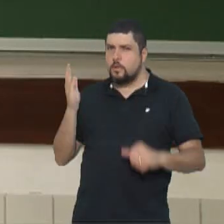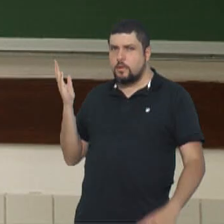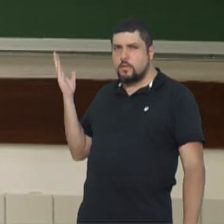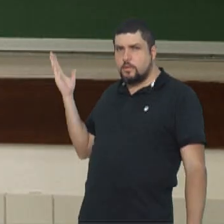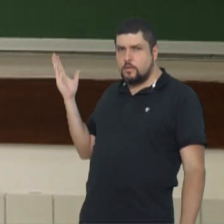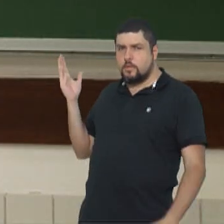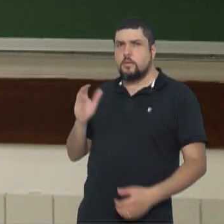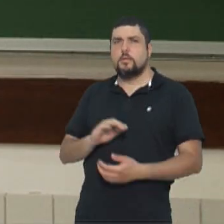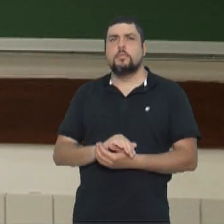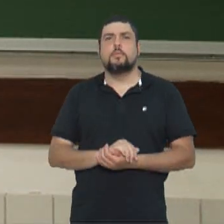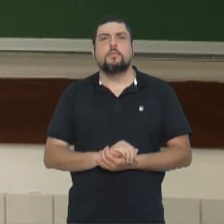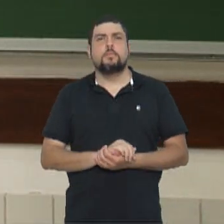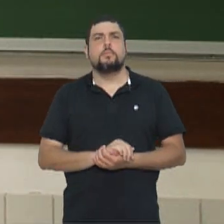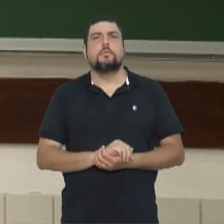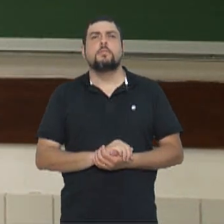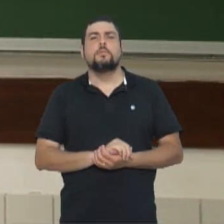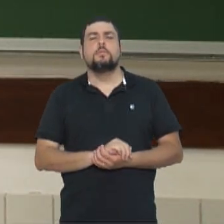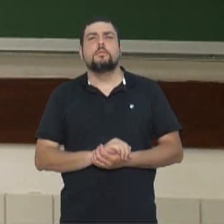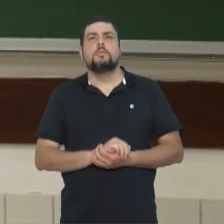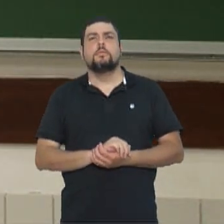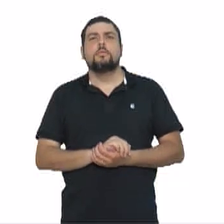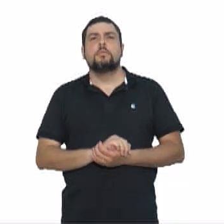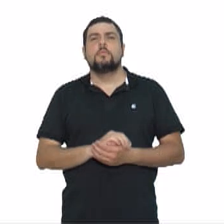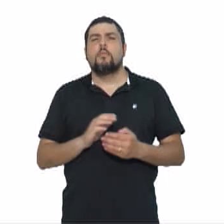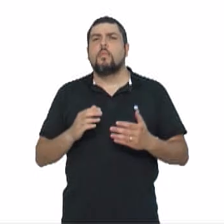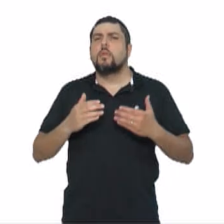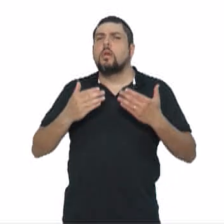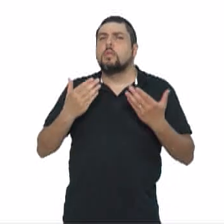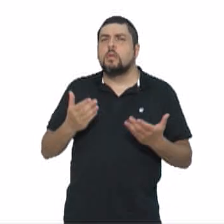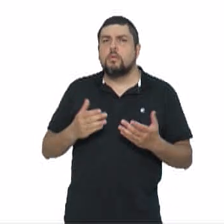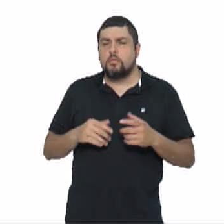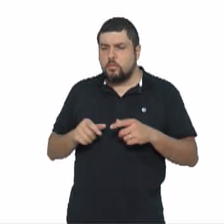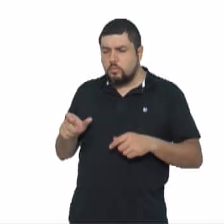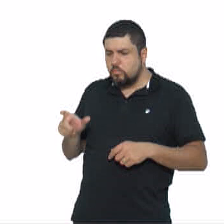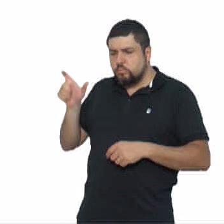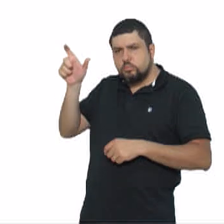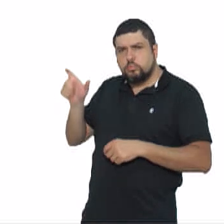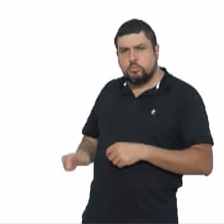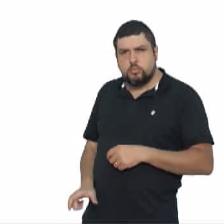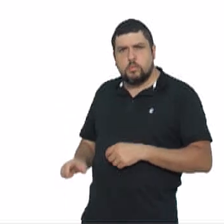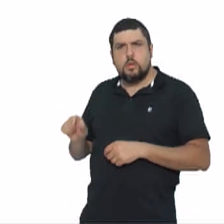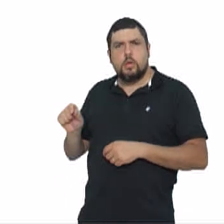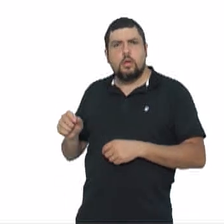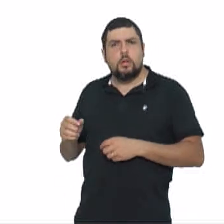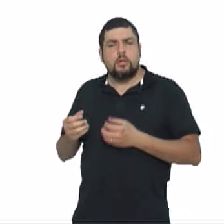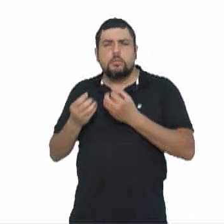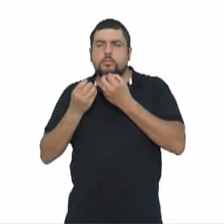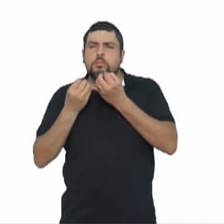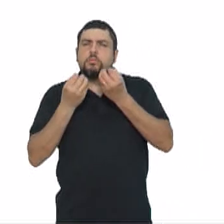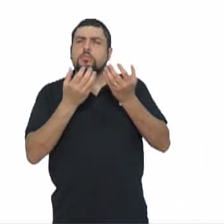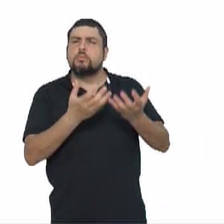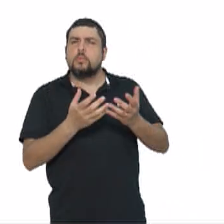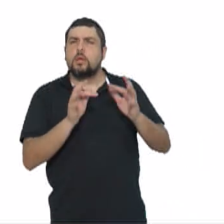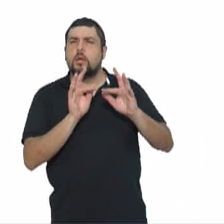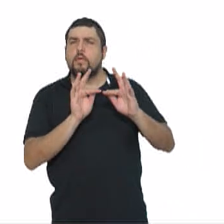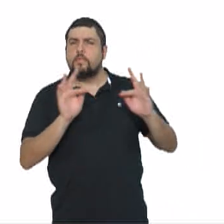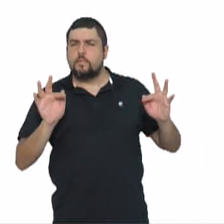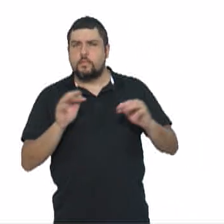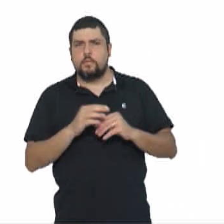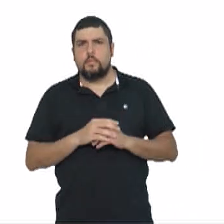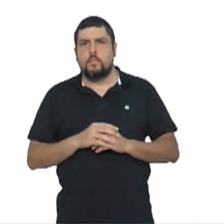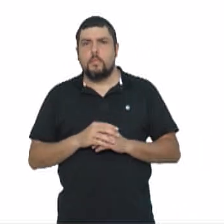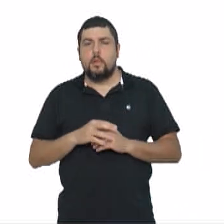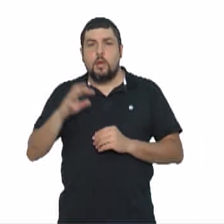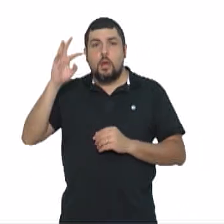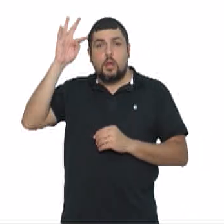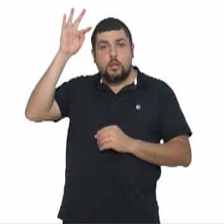bem bacana. O que, que a gente tem? O que, que ele quer dizer? O que, que essa premissa me traz? Para Thomas Edison,